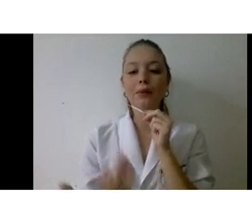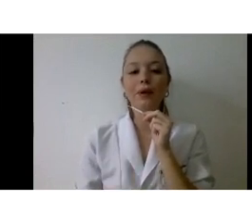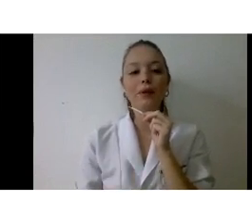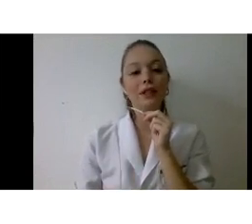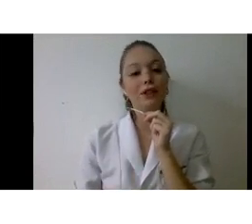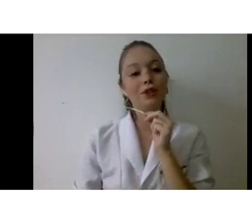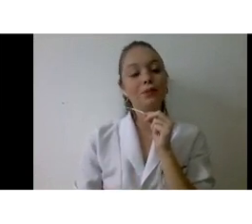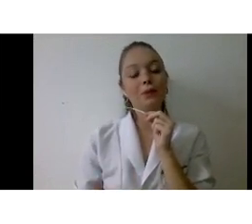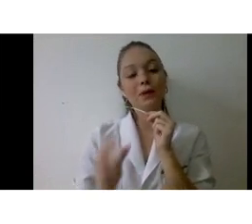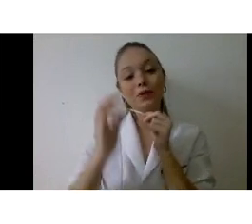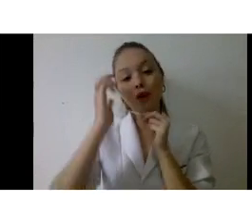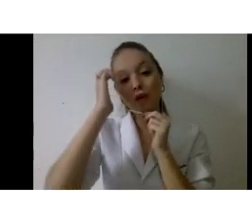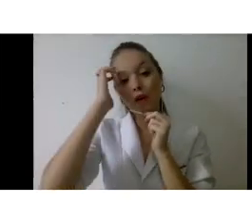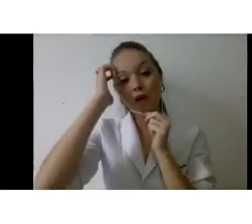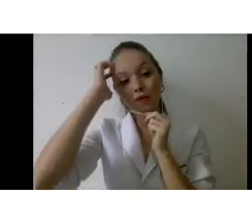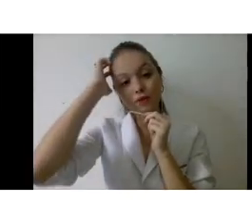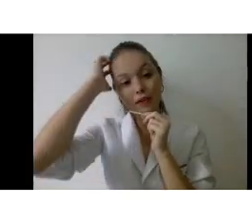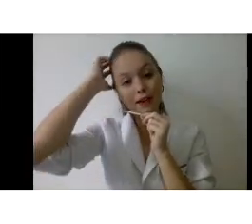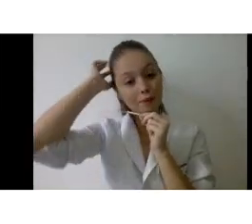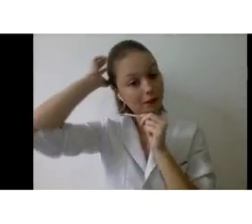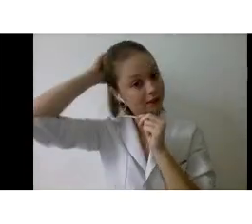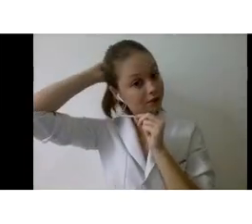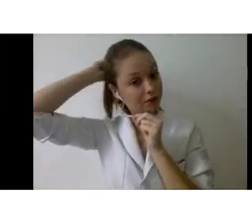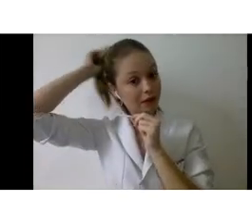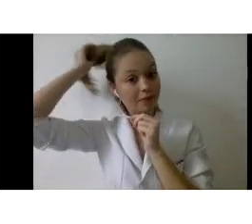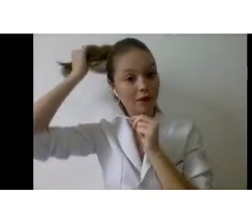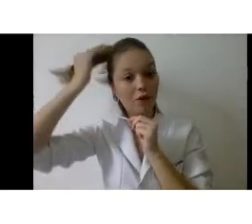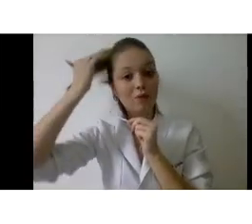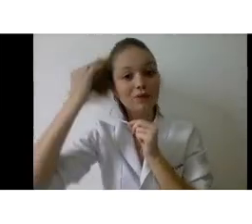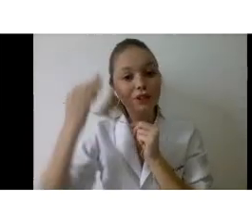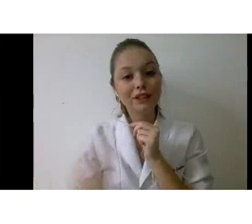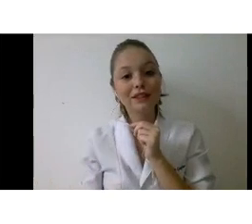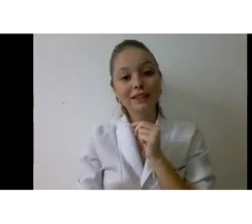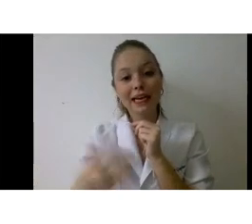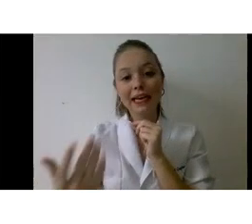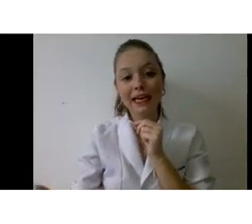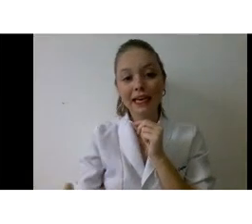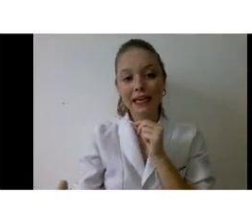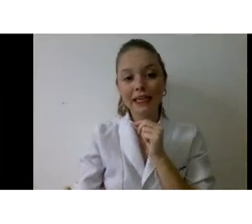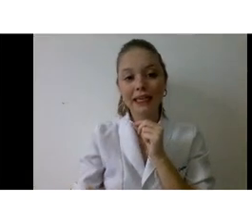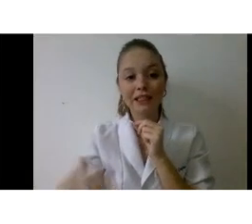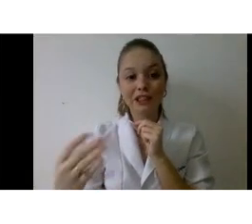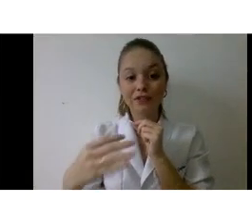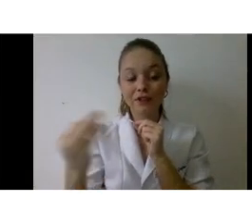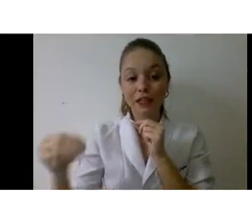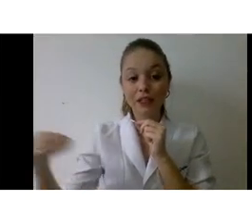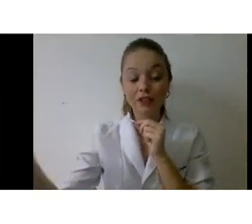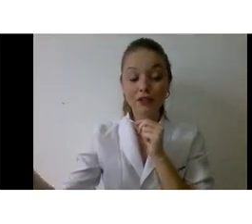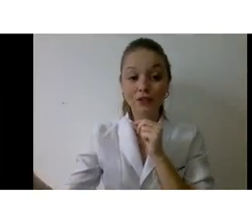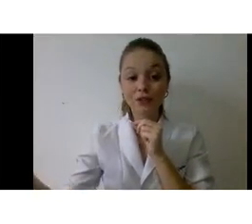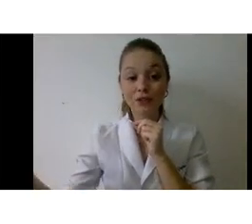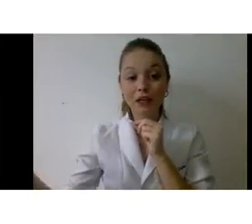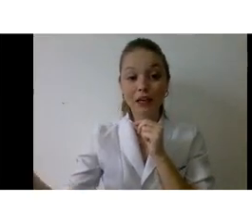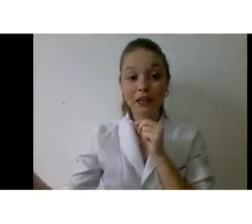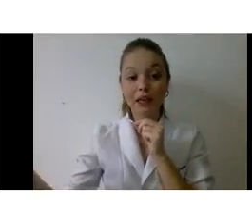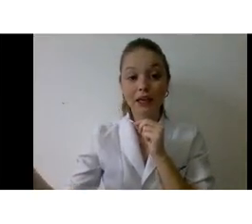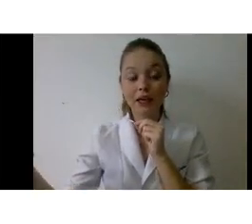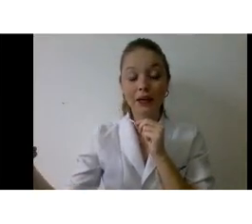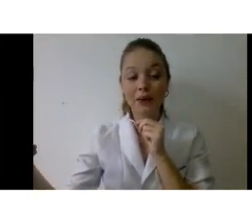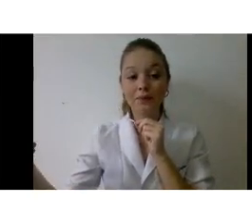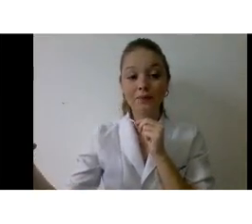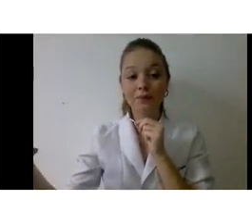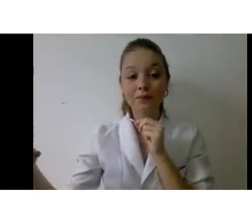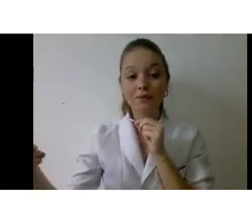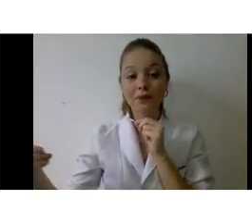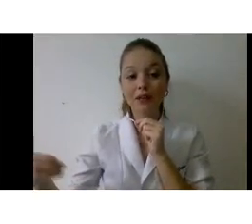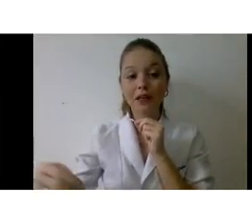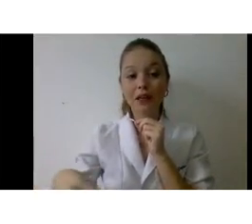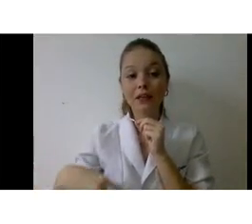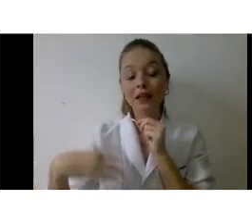Eu tenho o meu kit de primeiro socorro, né? Eu preciso saber como utilizar ele nas diferentes